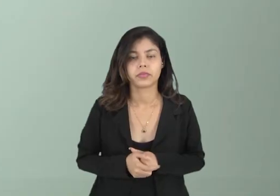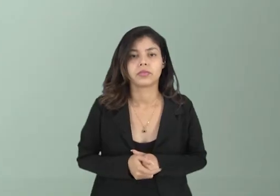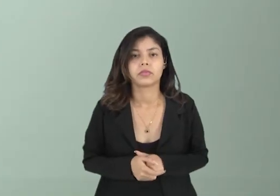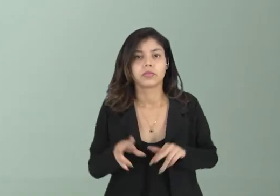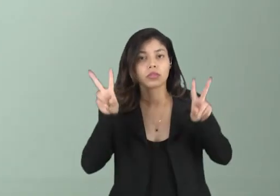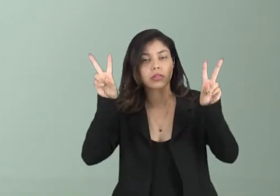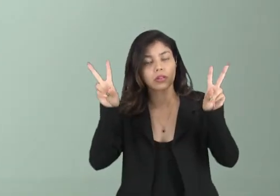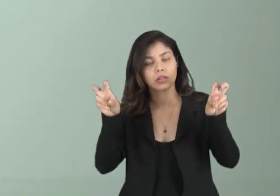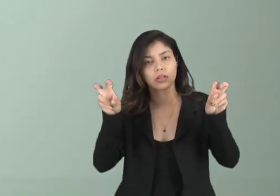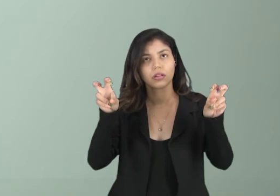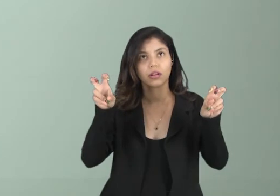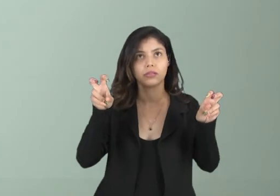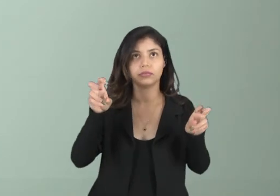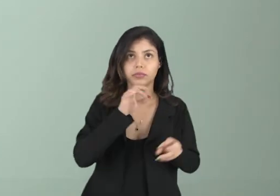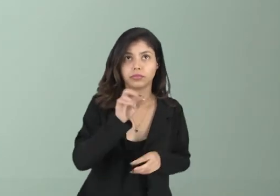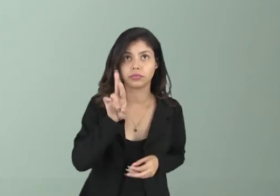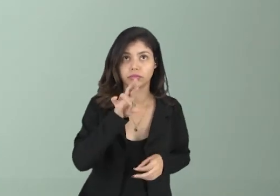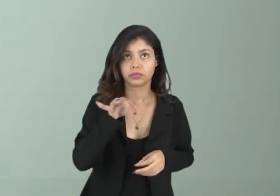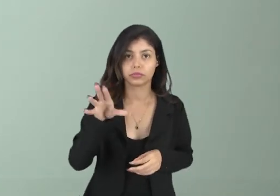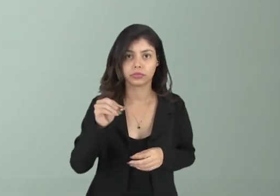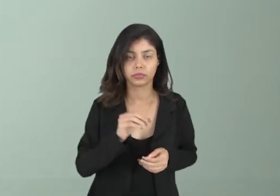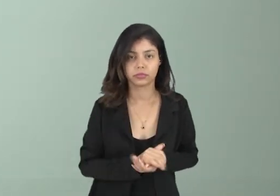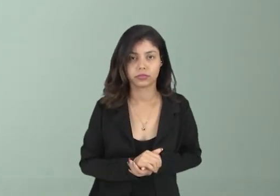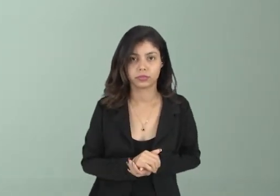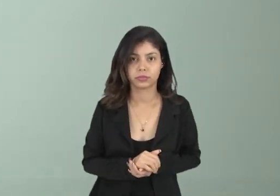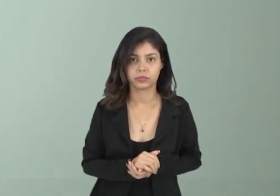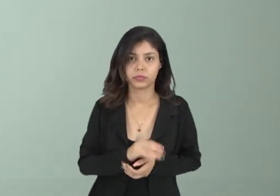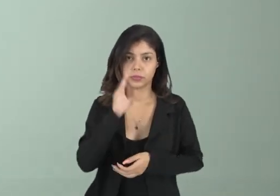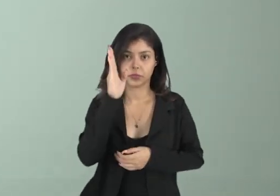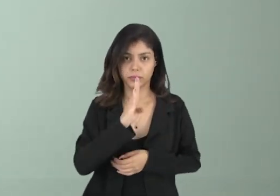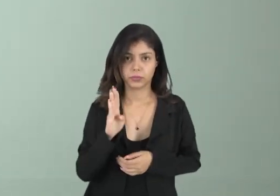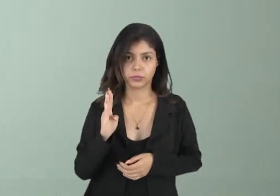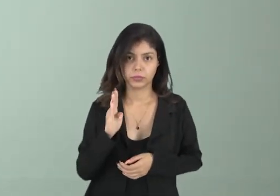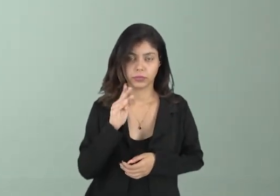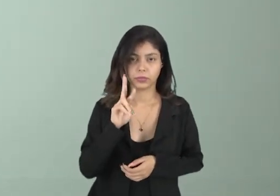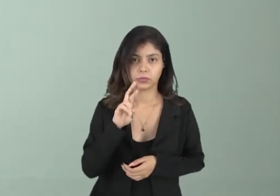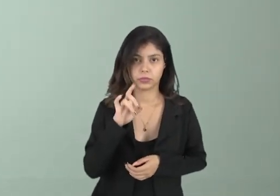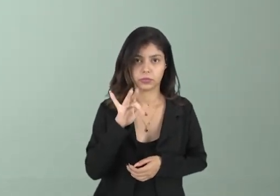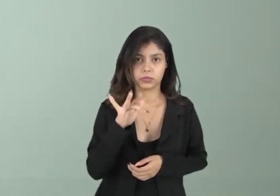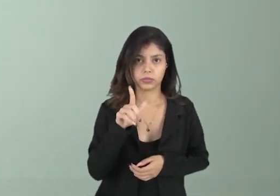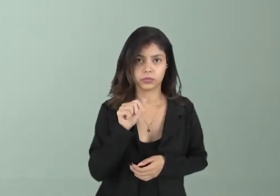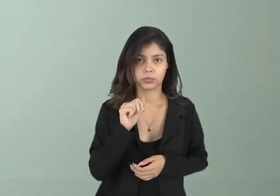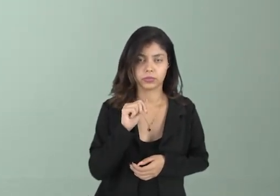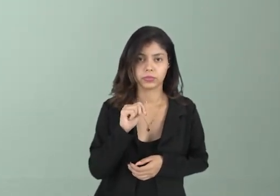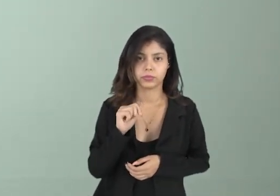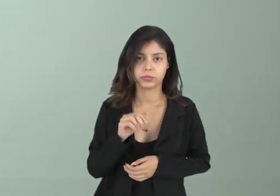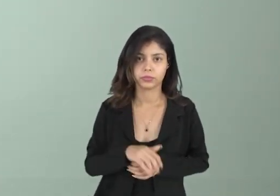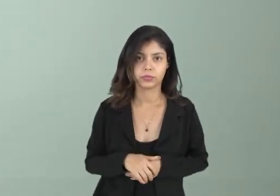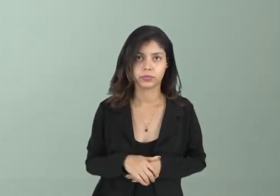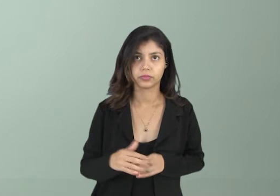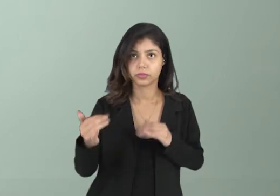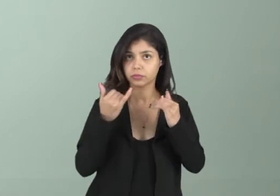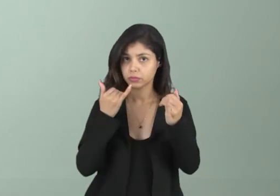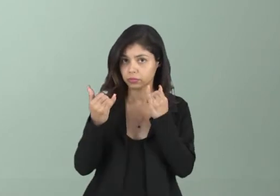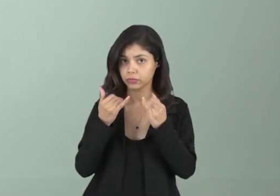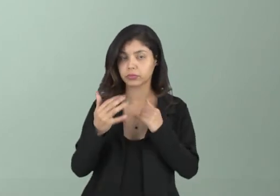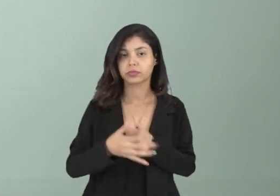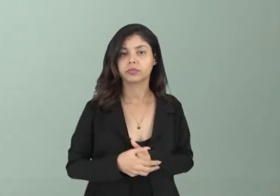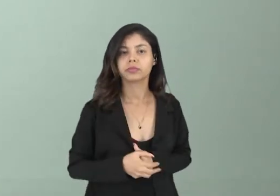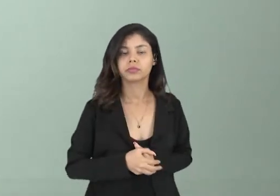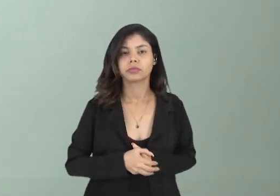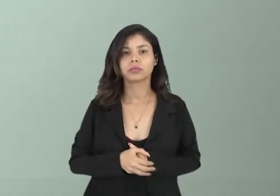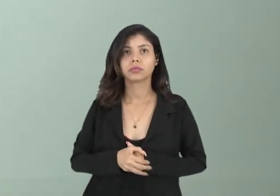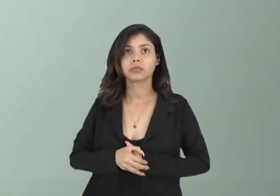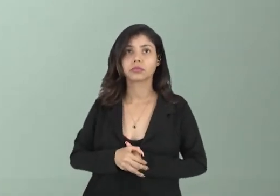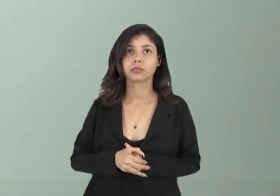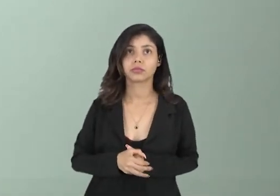É o texto da fonte Correio Brasiliense. Vamos analisar um pouco essa notícia.